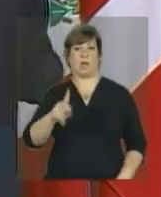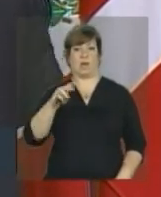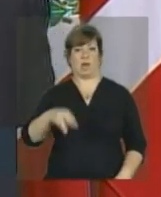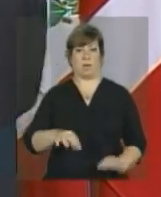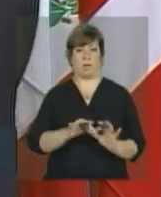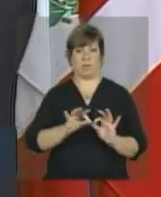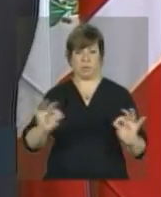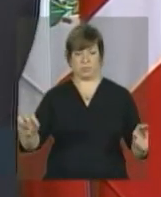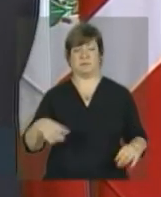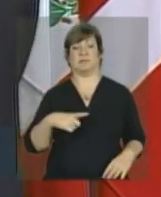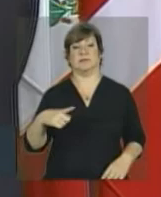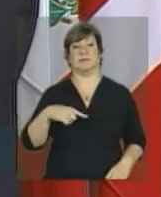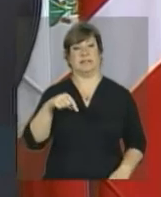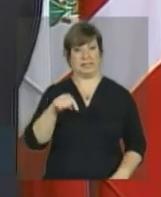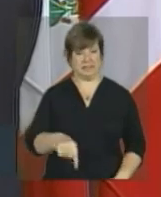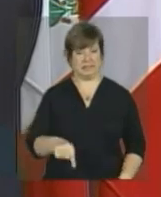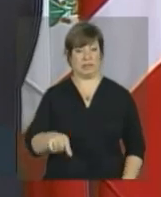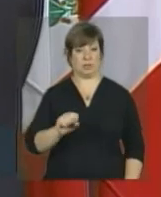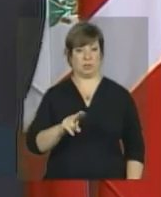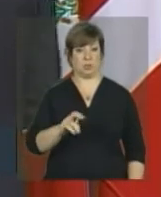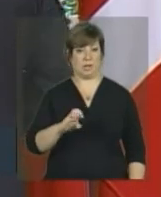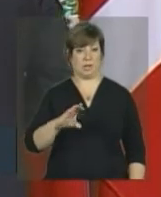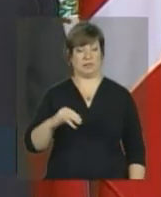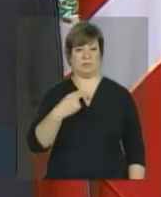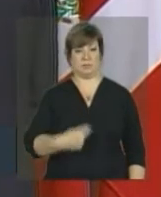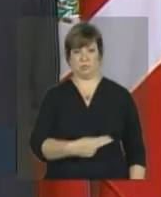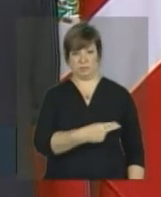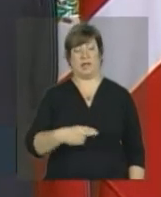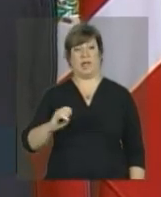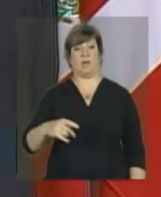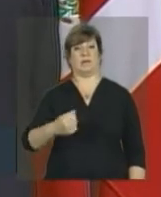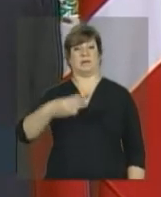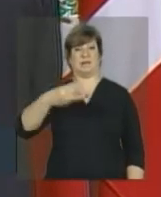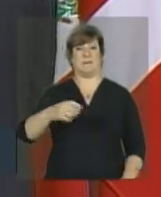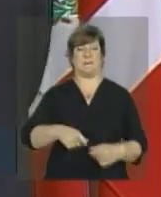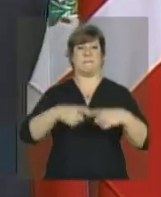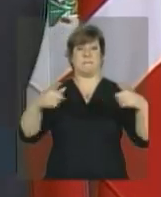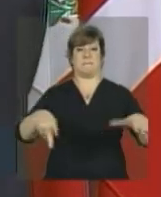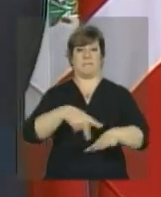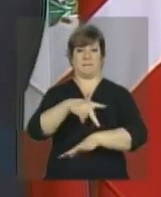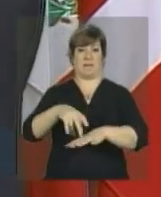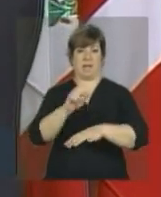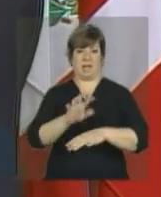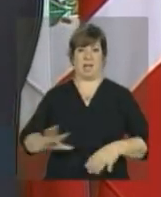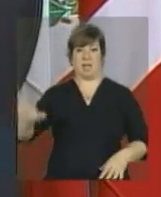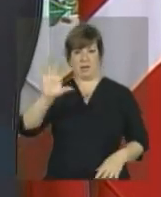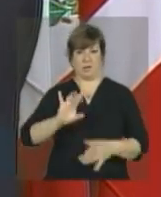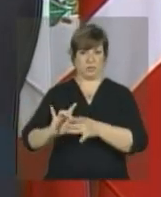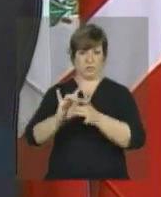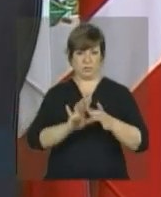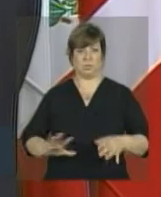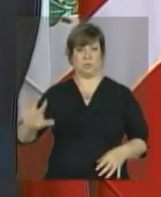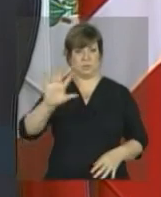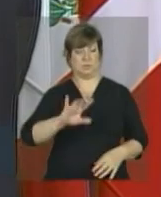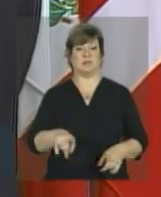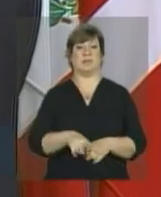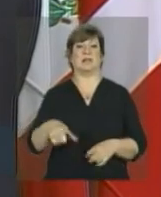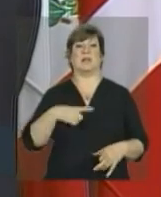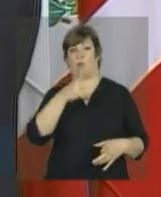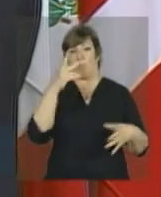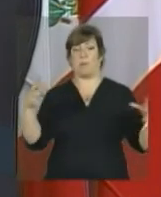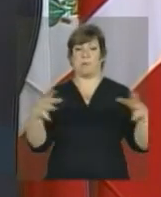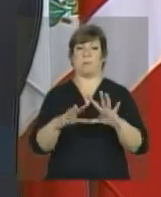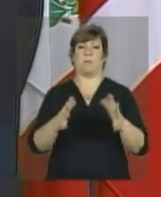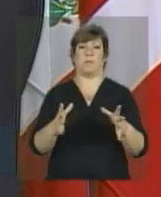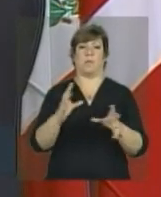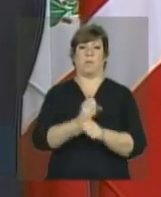450 mil quilômetros quadrados, a Suécia é o terceiro maior país da União Europeia em termos de área e possui uma população total de